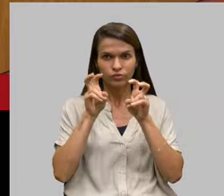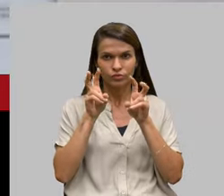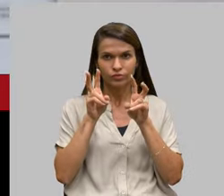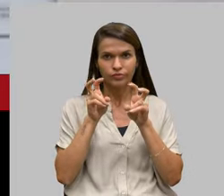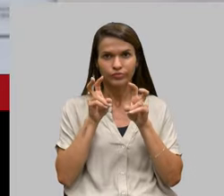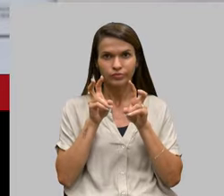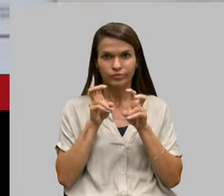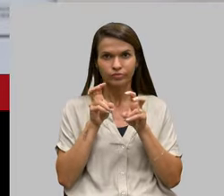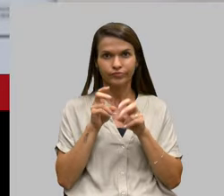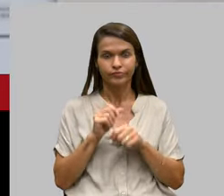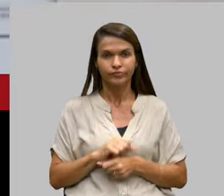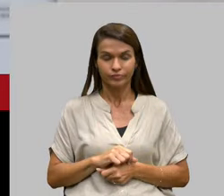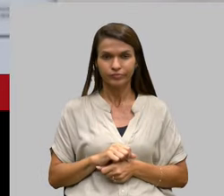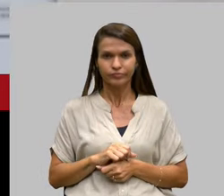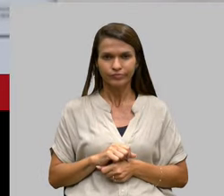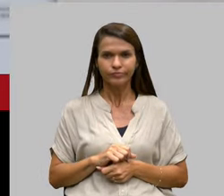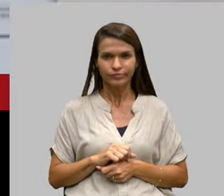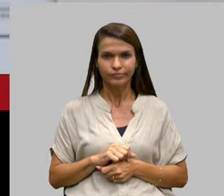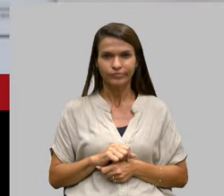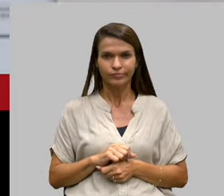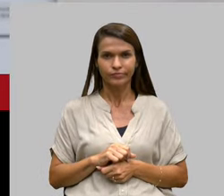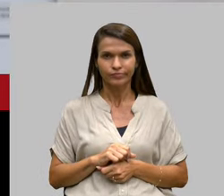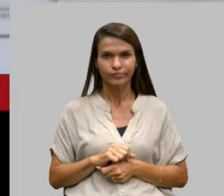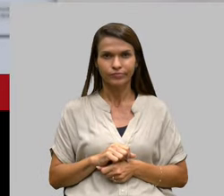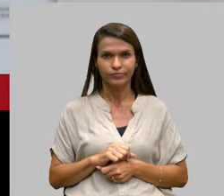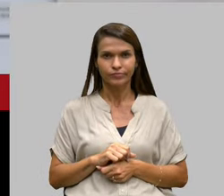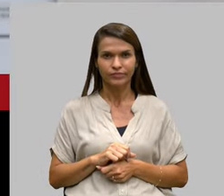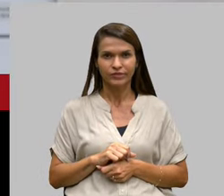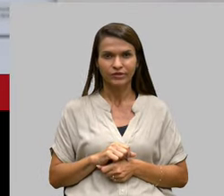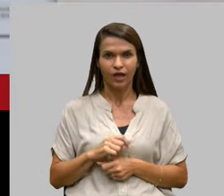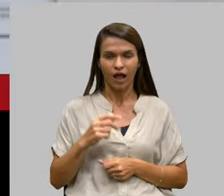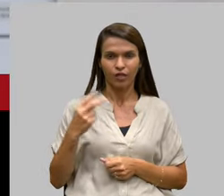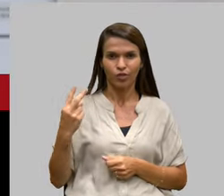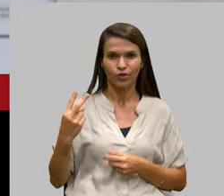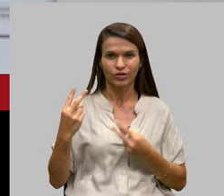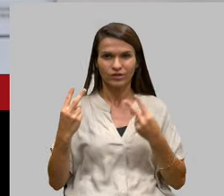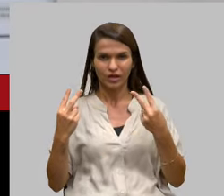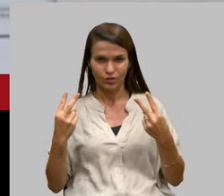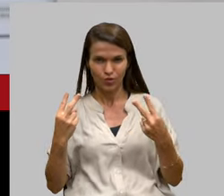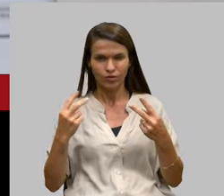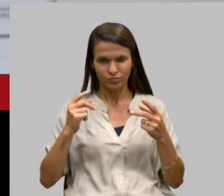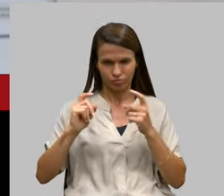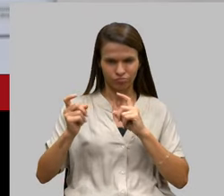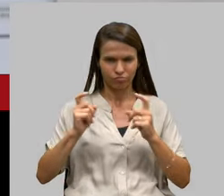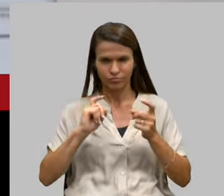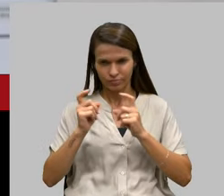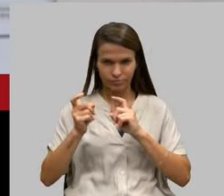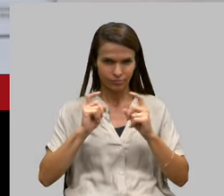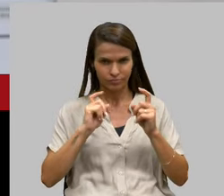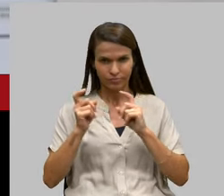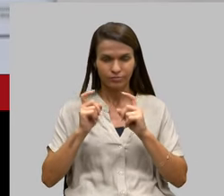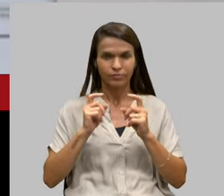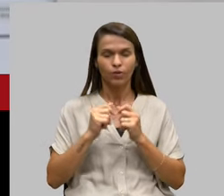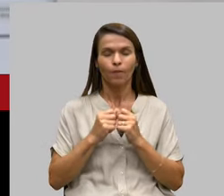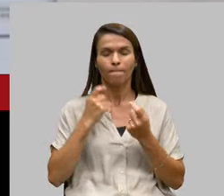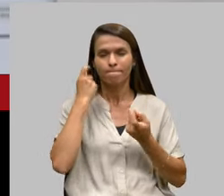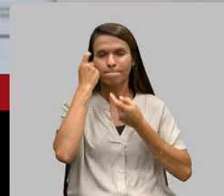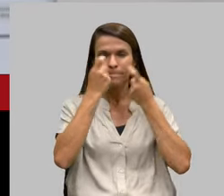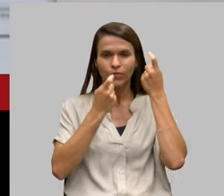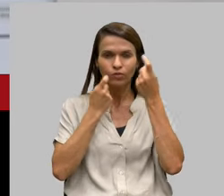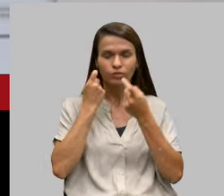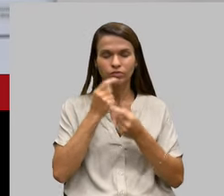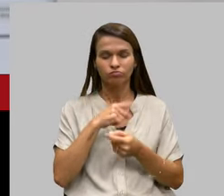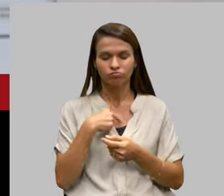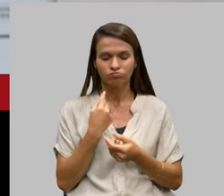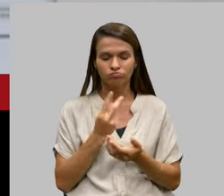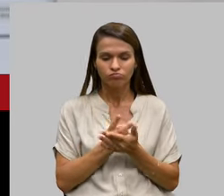bem polêmico o julgamento tá dois a dois mas o que me preocupa é a gente sempre